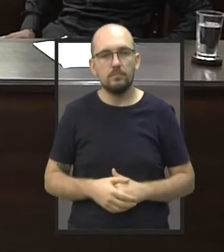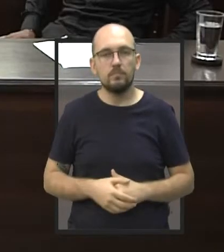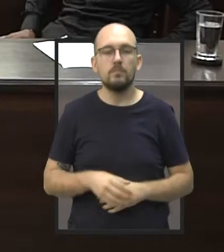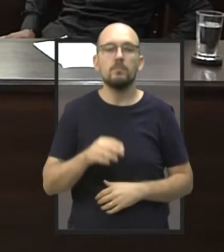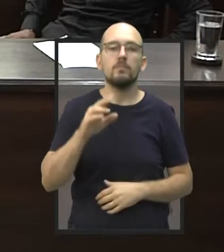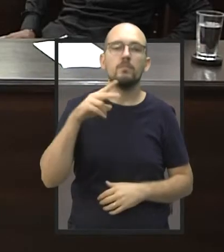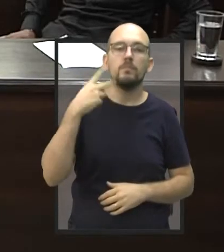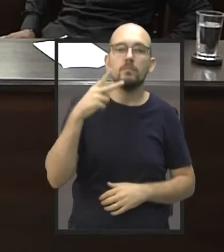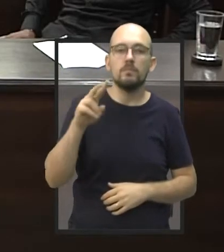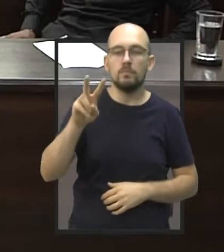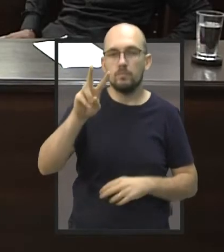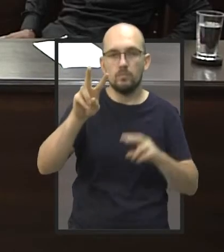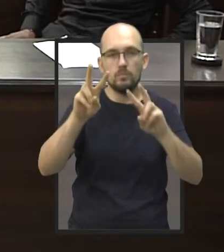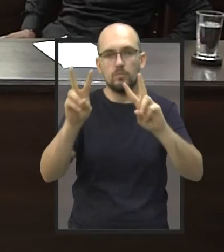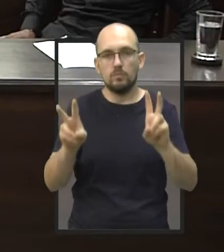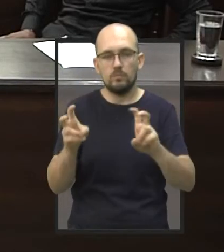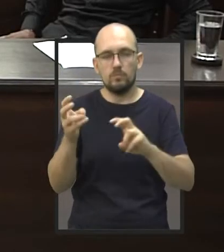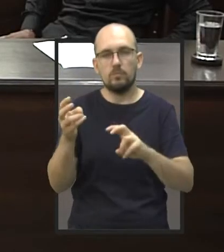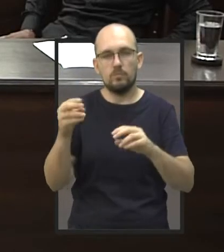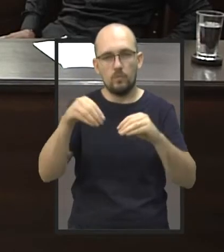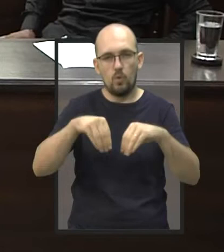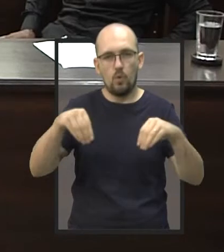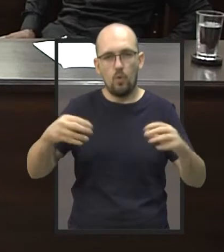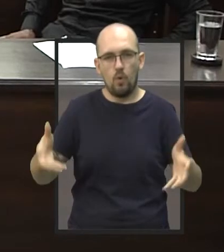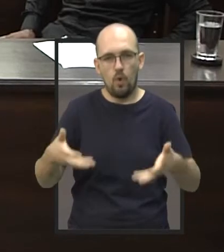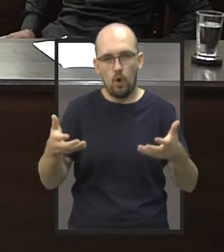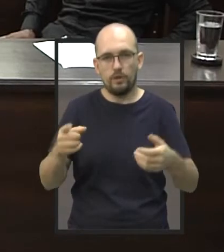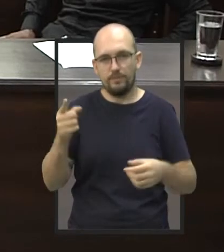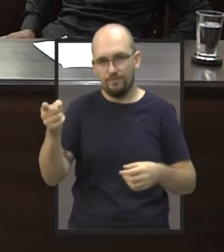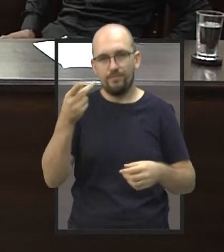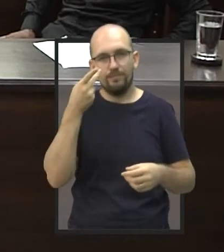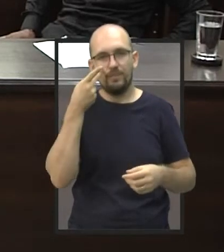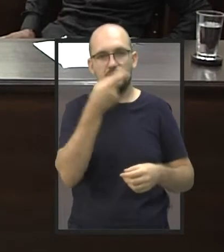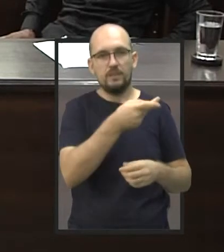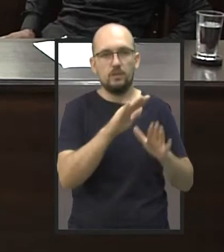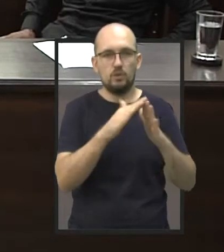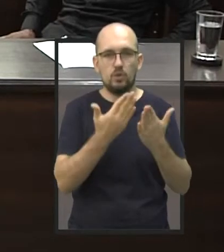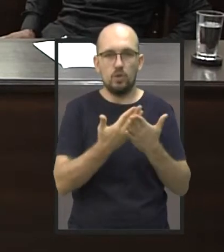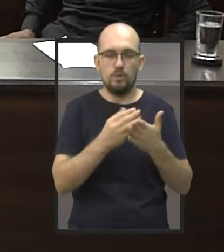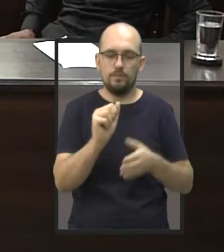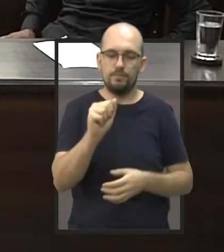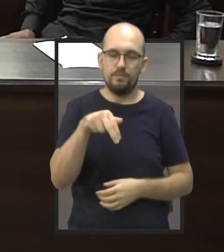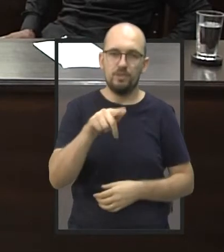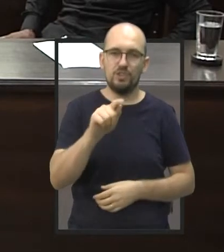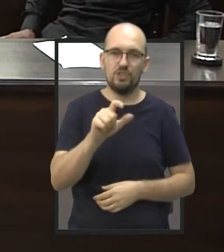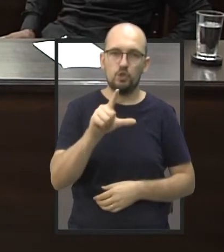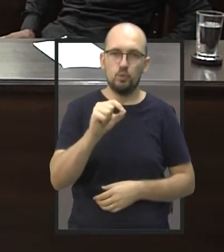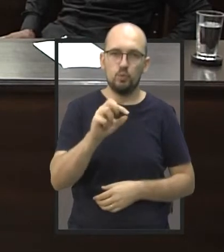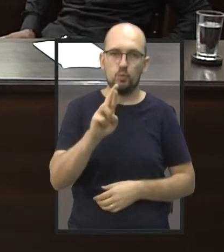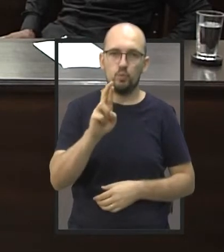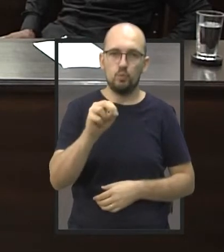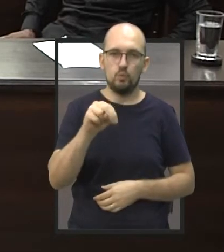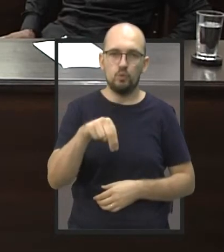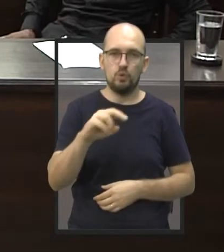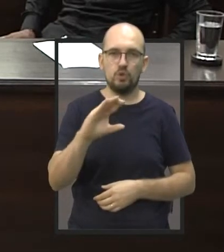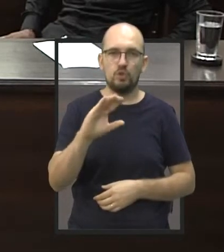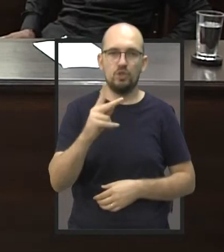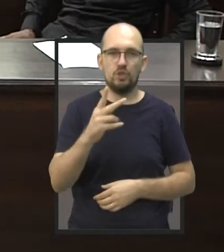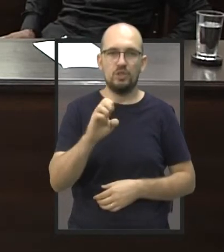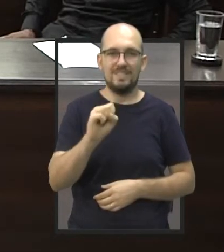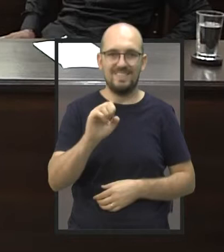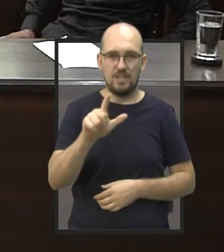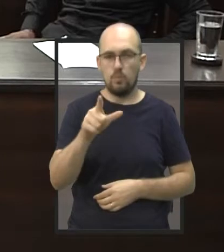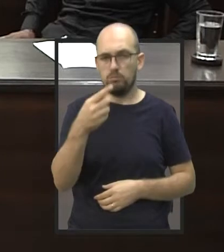horta comunitária, em visita à escola Ângelo Ronquezel, o senhor sugeriu a implantação de uma horta ali